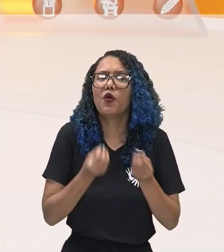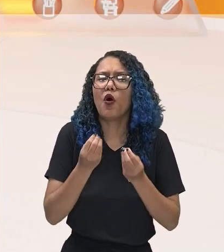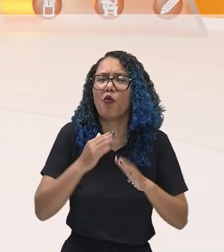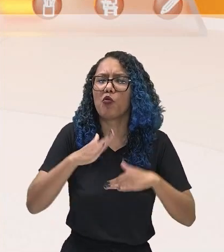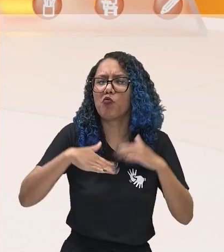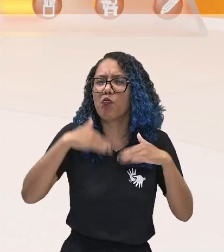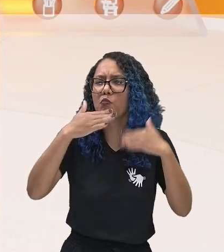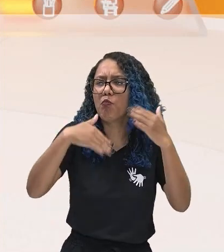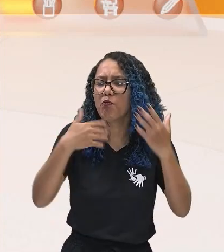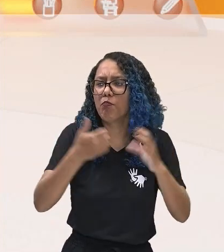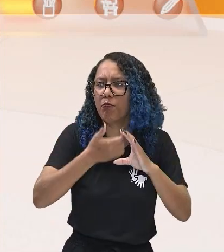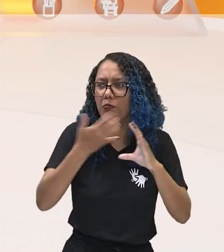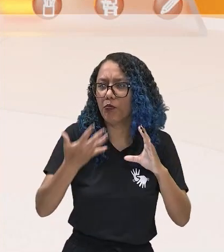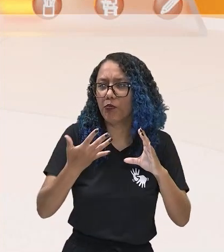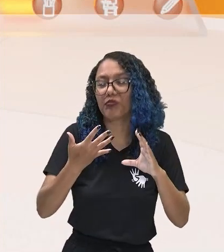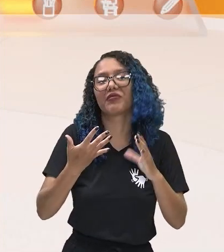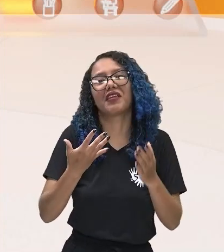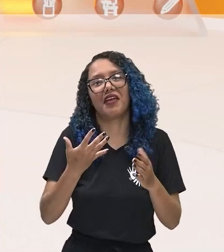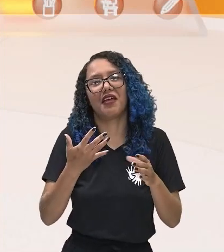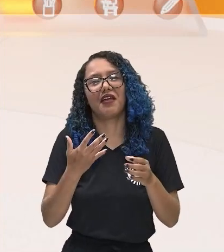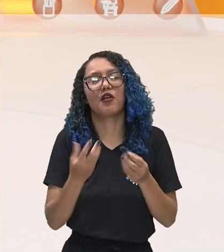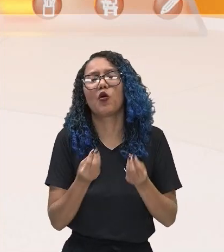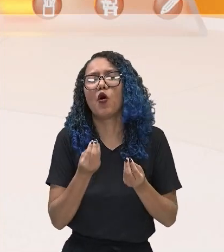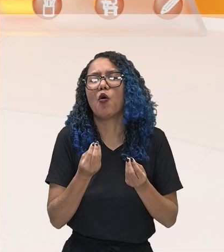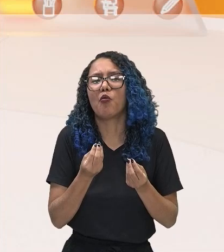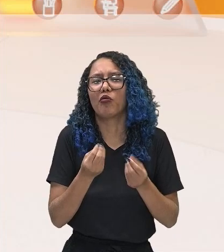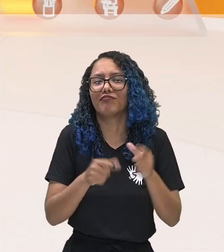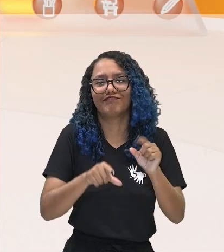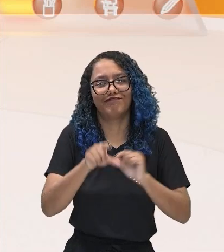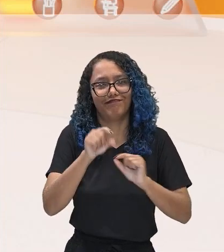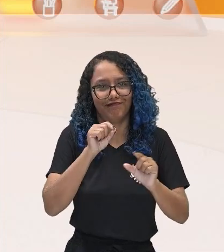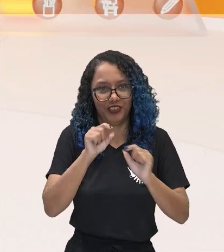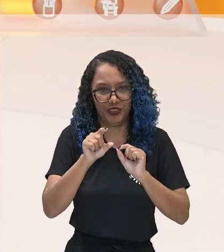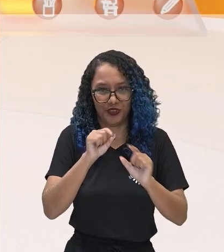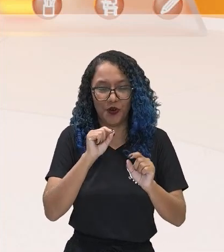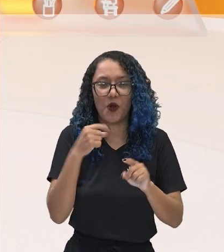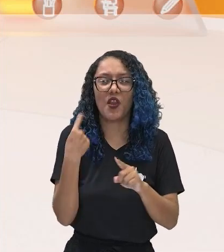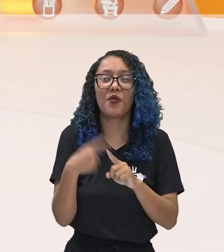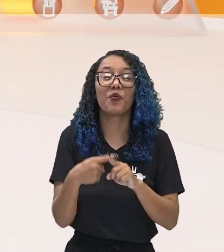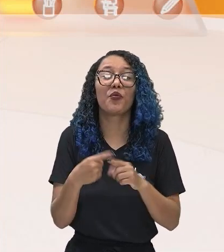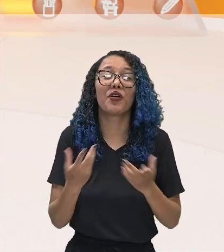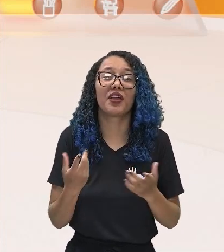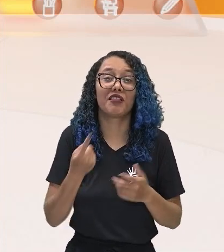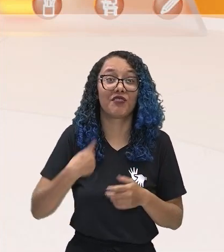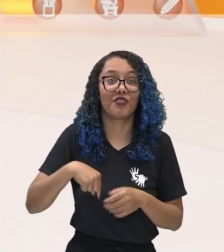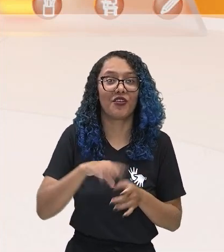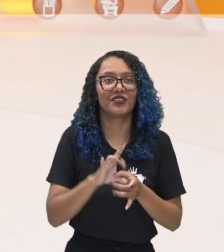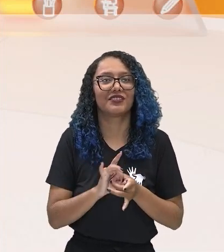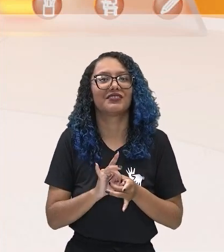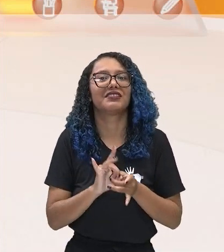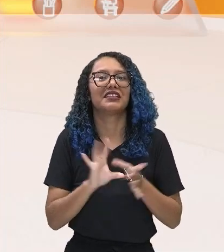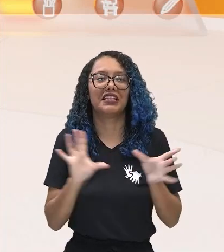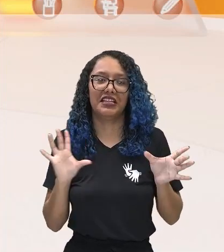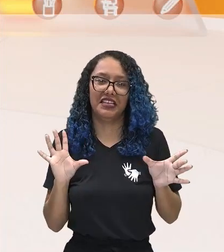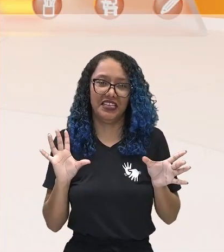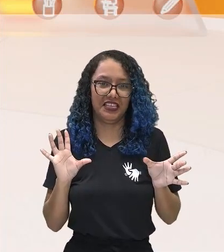De escolhas feitas. Por quê? O homem é livre. No